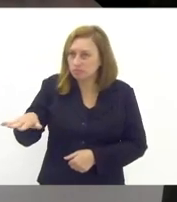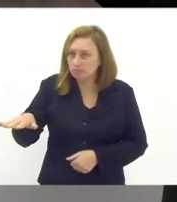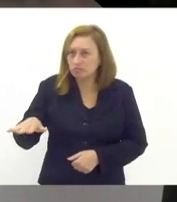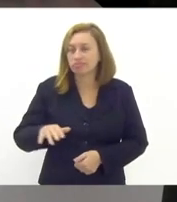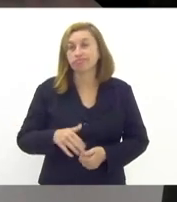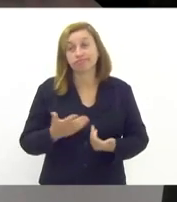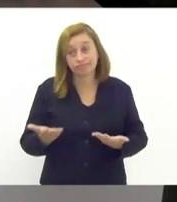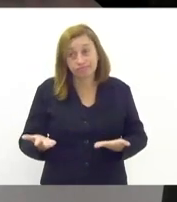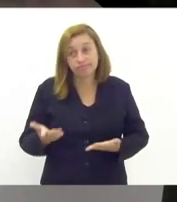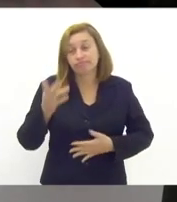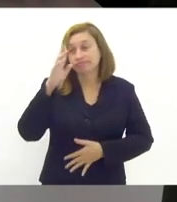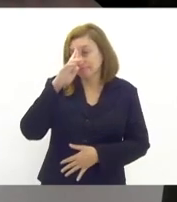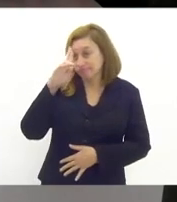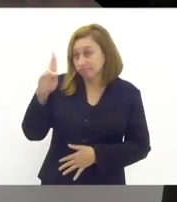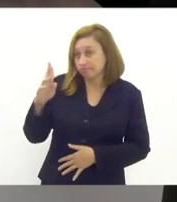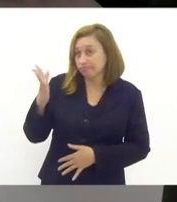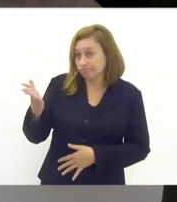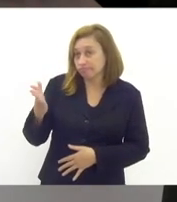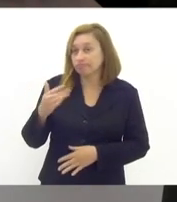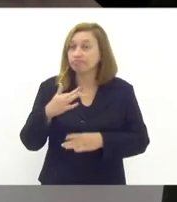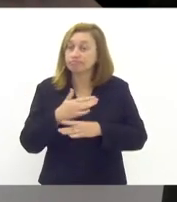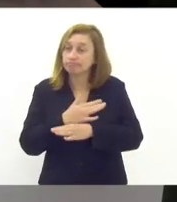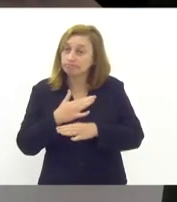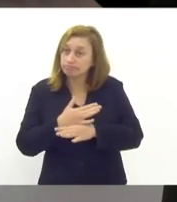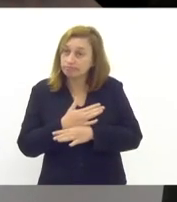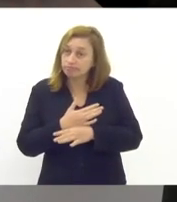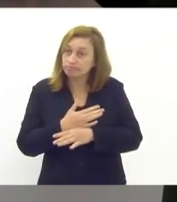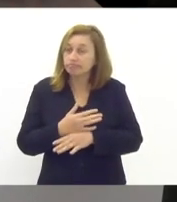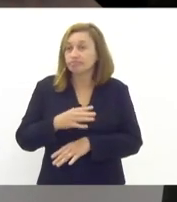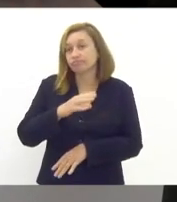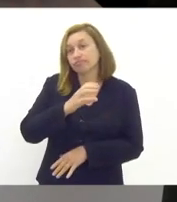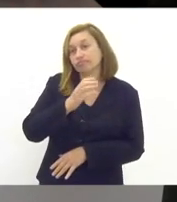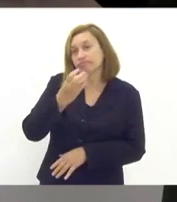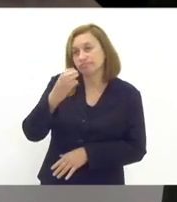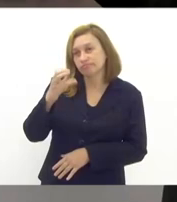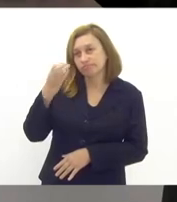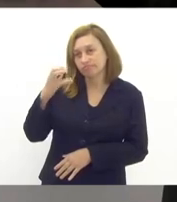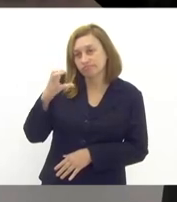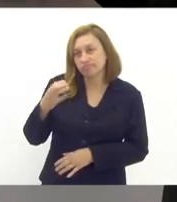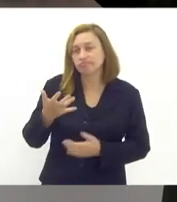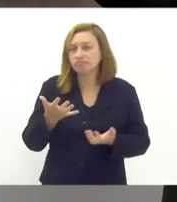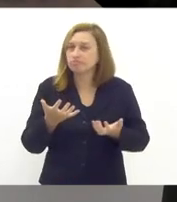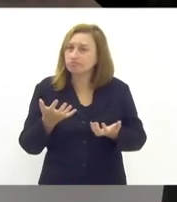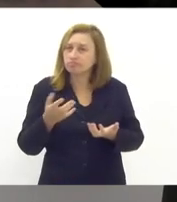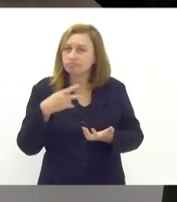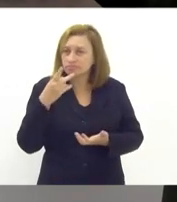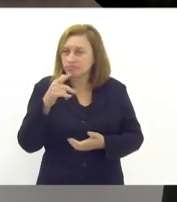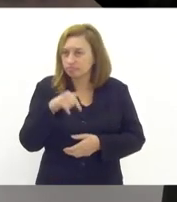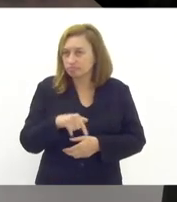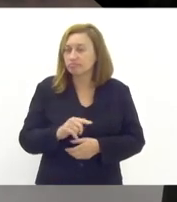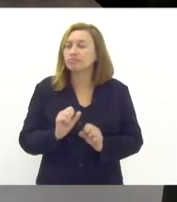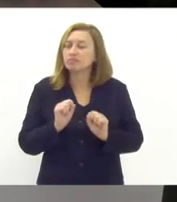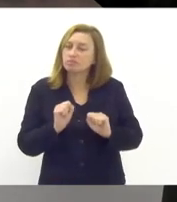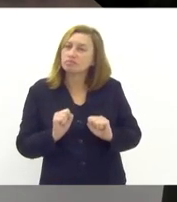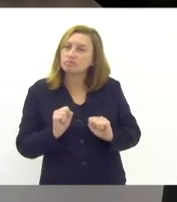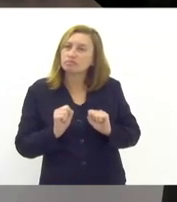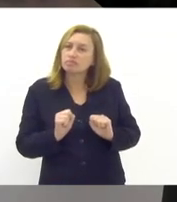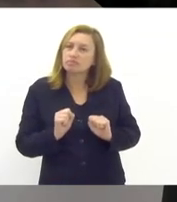no caso do senhor, na cidade de Niterói. E uma das coisas que eu quero até que a gente